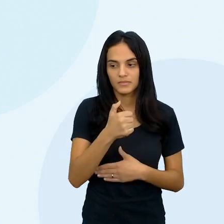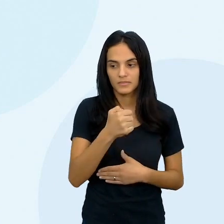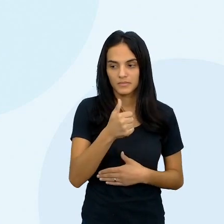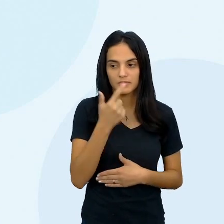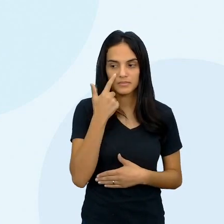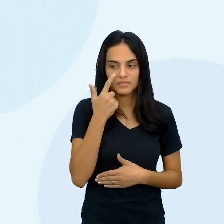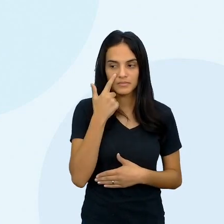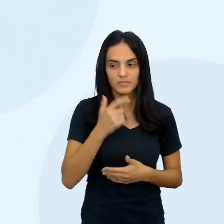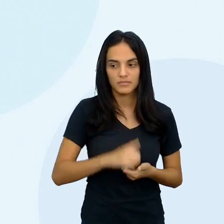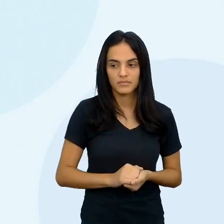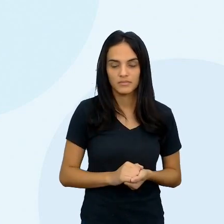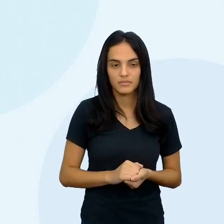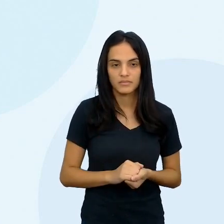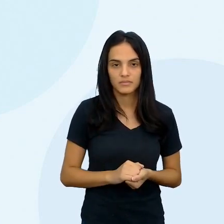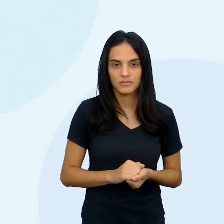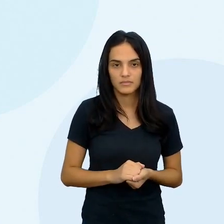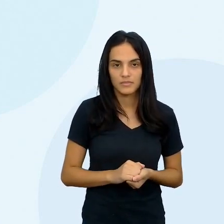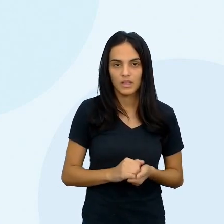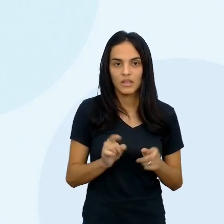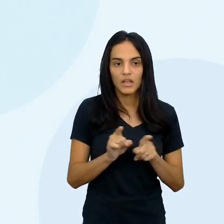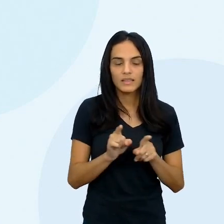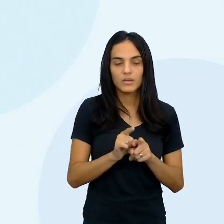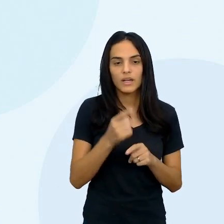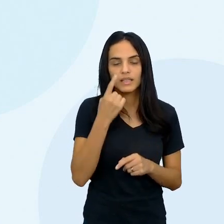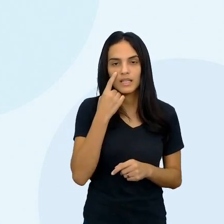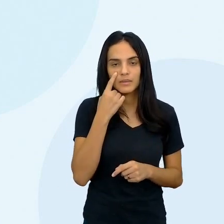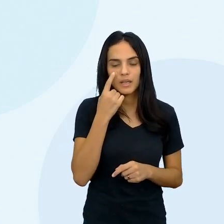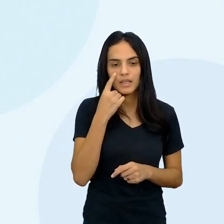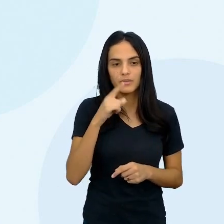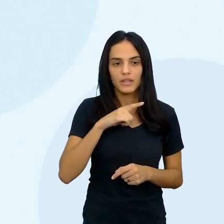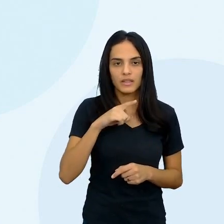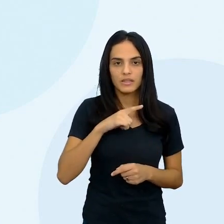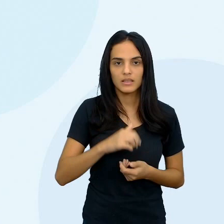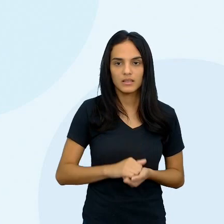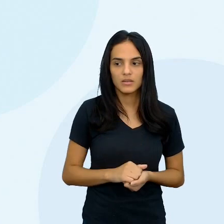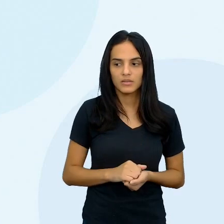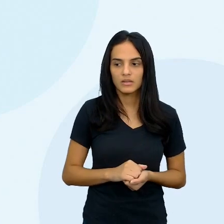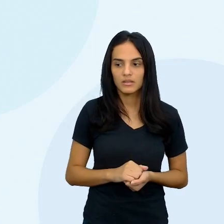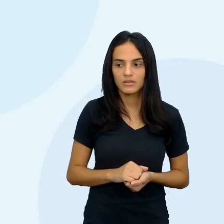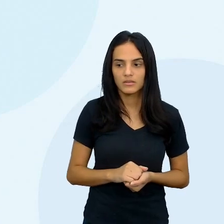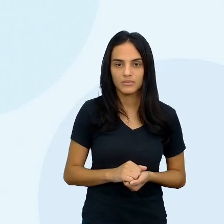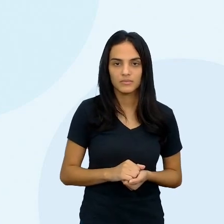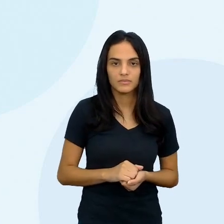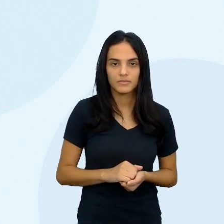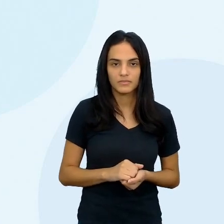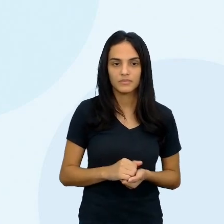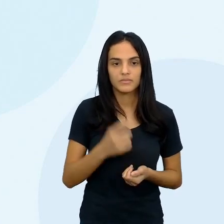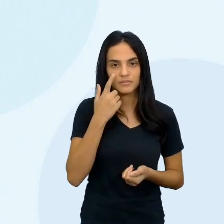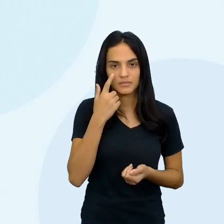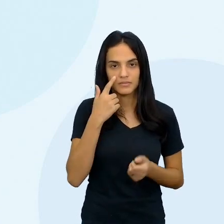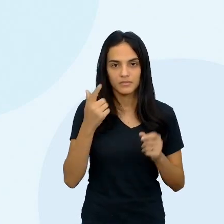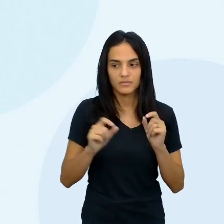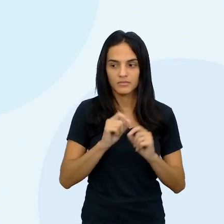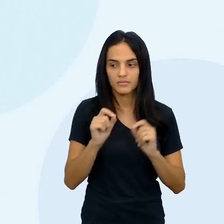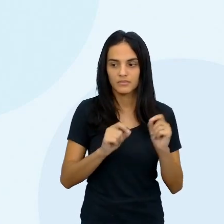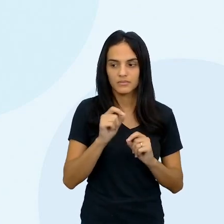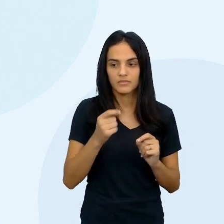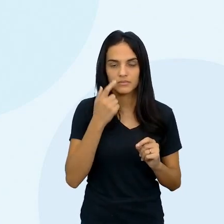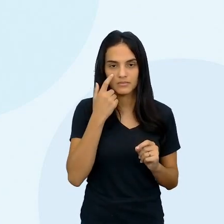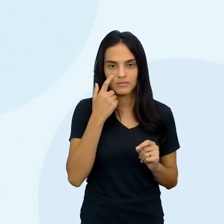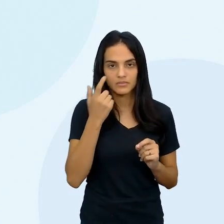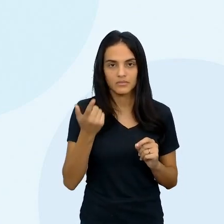unidade curricular 1. Então, nessa atividade 4, seria interessante, então, os alunos, ou os estudantes, no